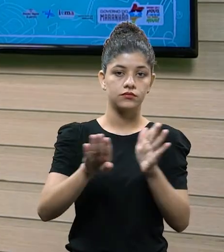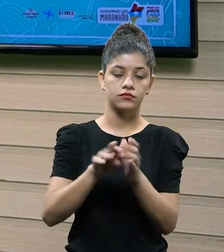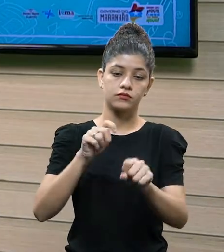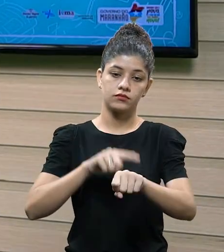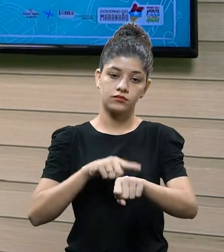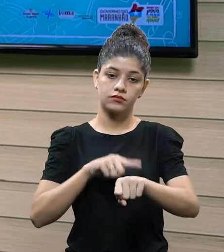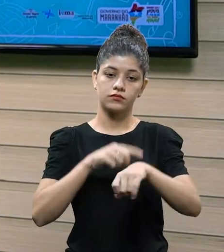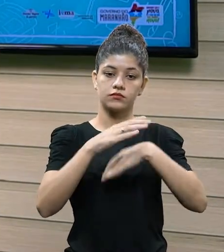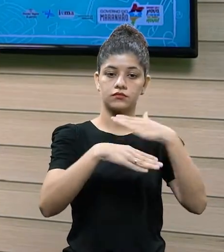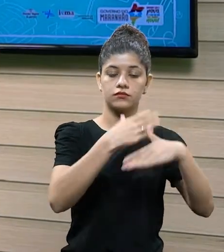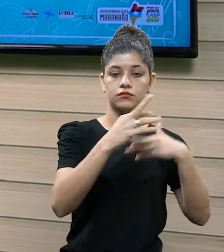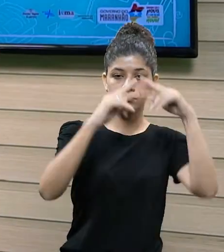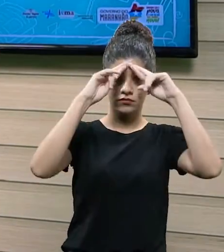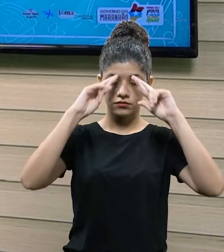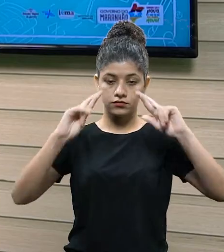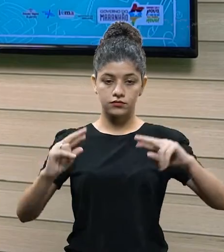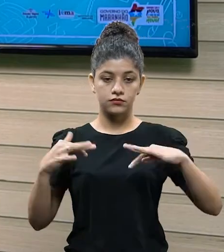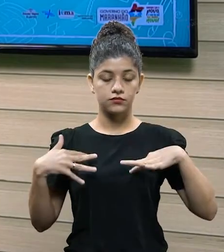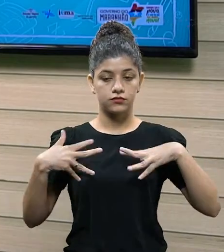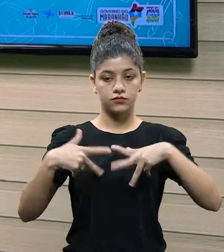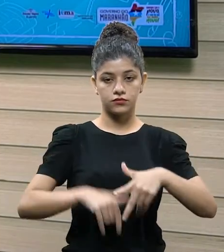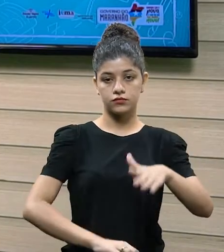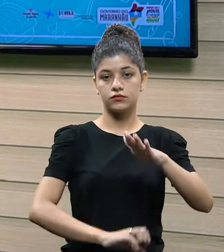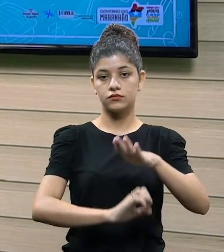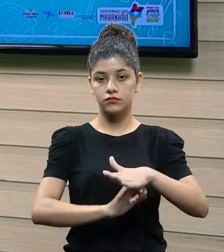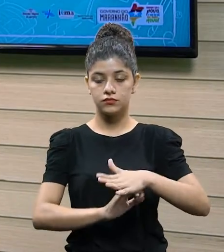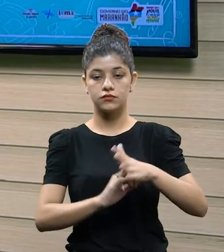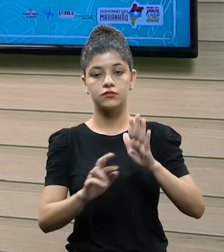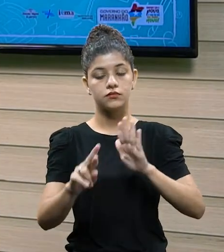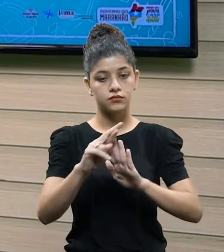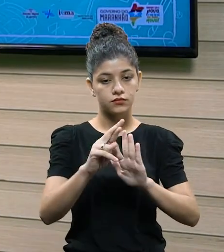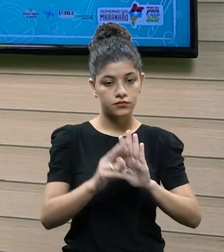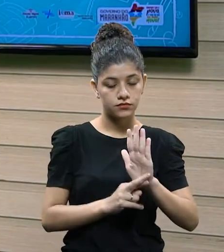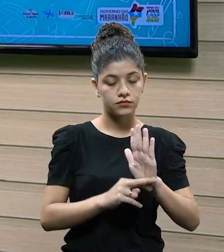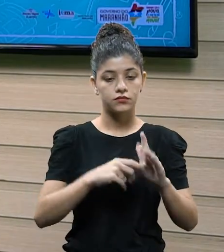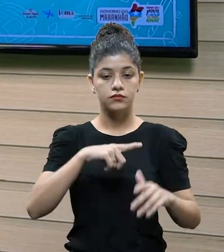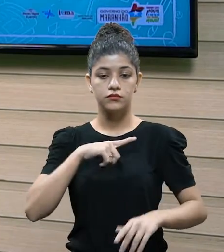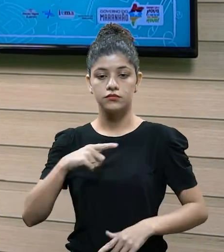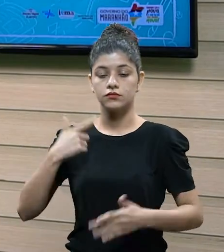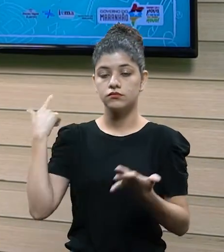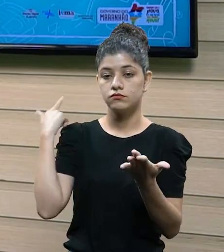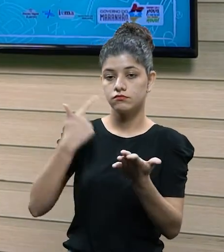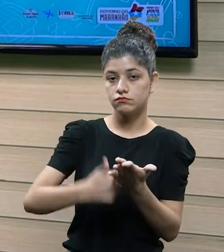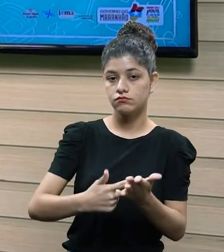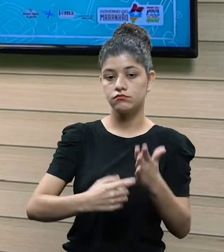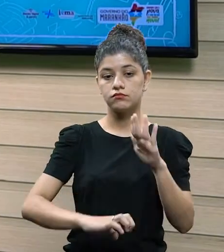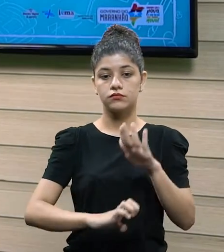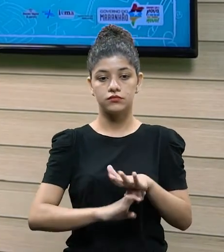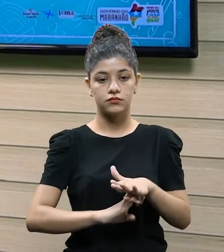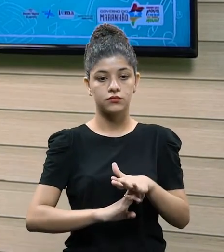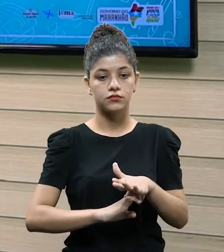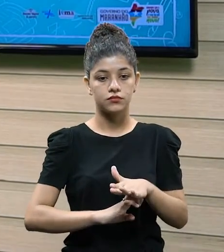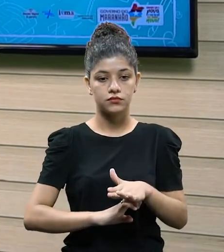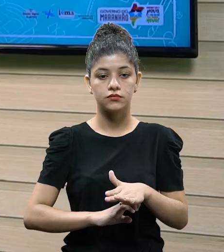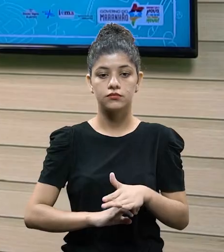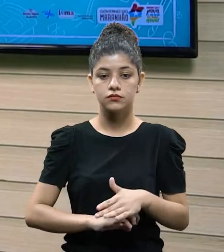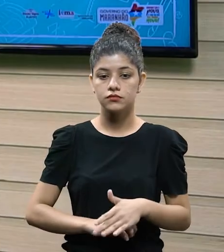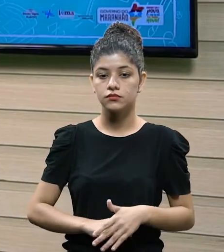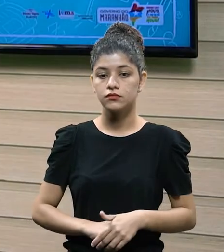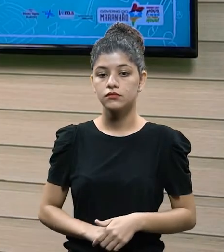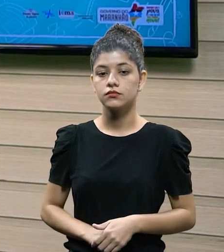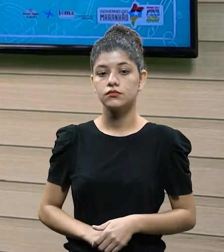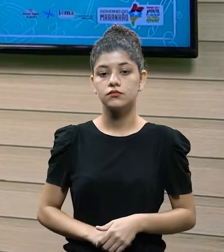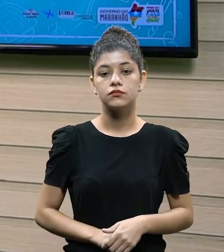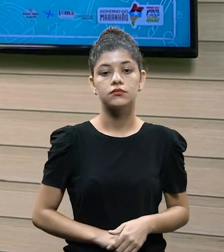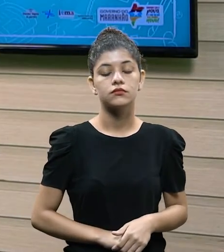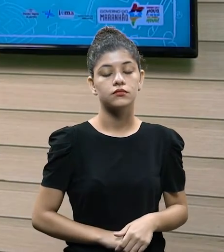no horário, é produzir, é respeitar o que a empresa determina. Né? Eu estou comprometido com a empresa. Né? Se puder sair um pouquinho mais tarde, eu